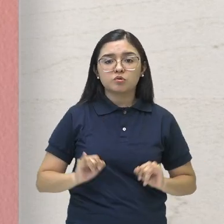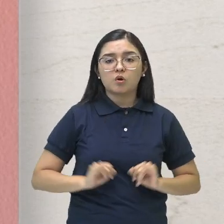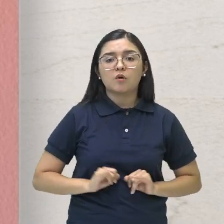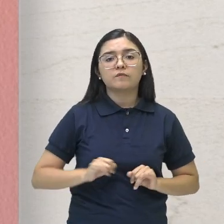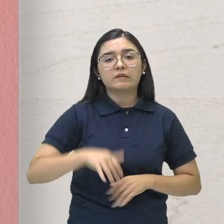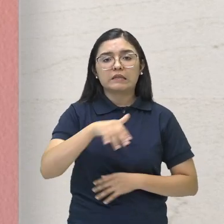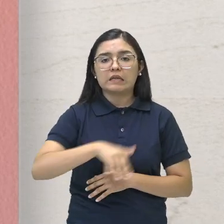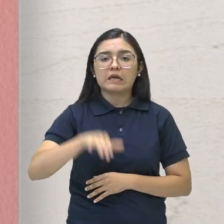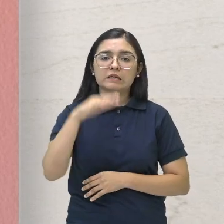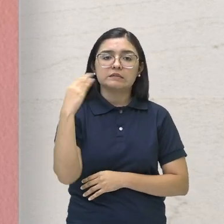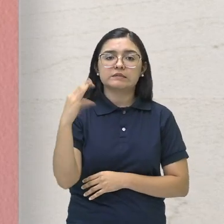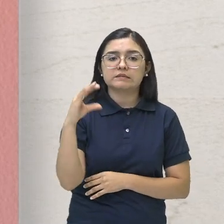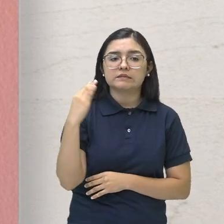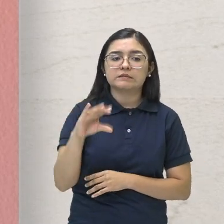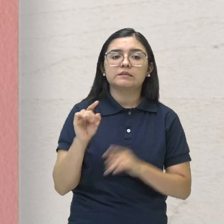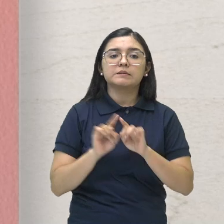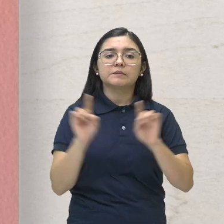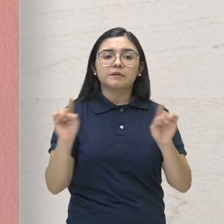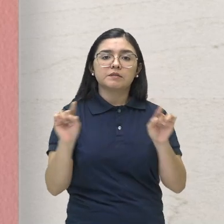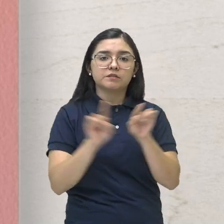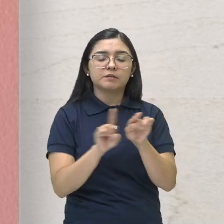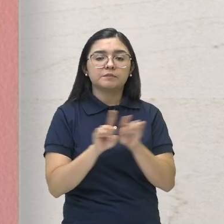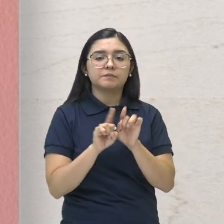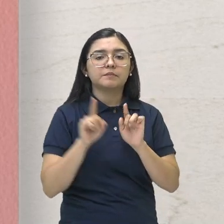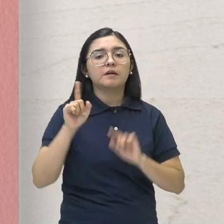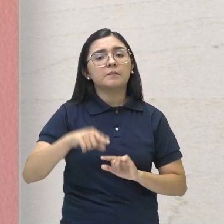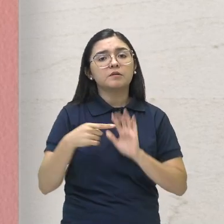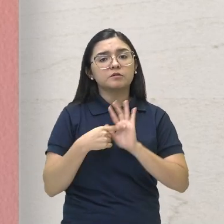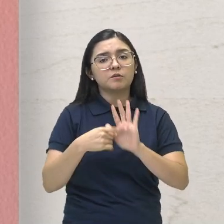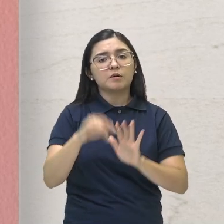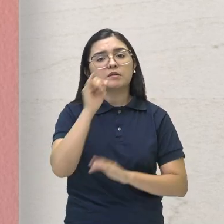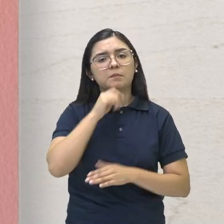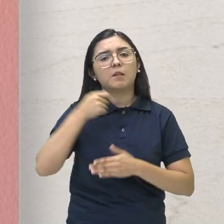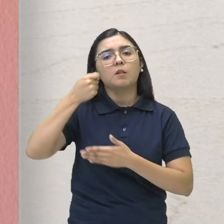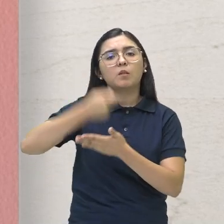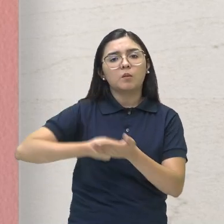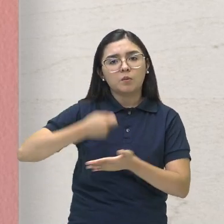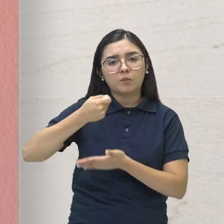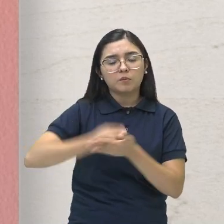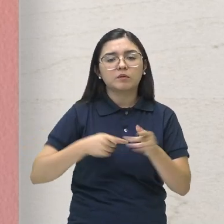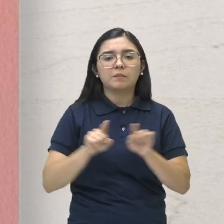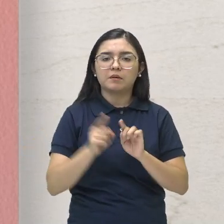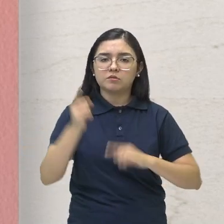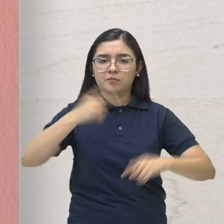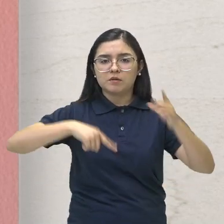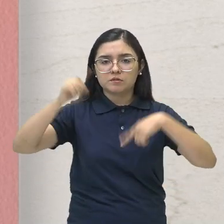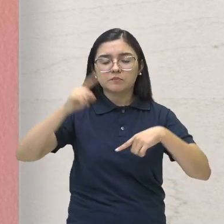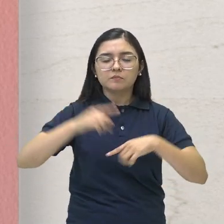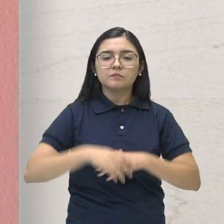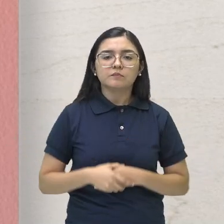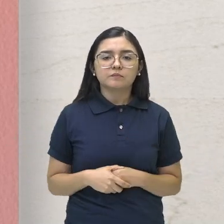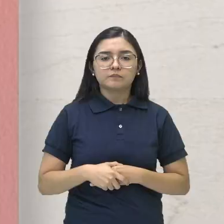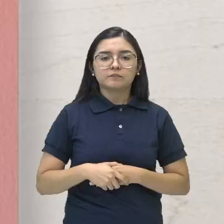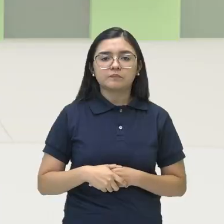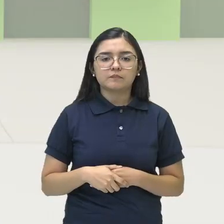da ciência, mas também é um exemplo da luta e superação.